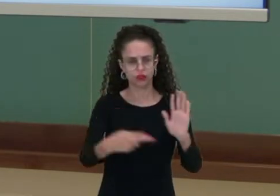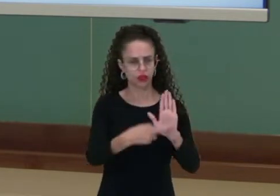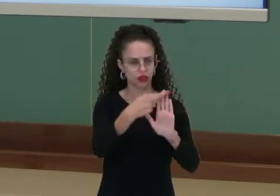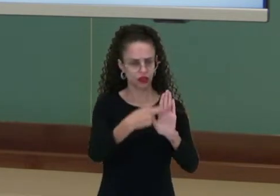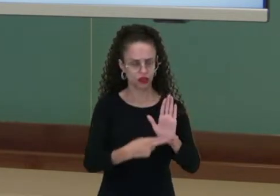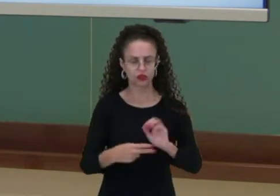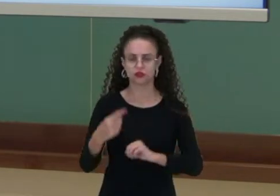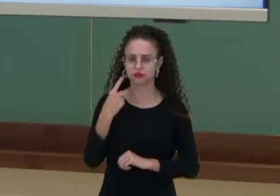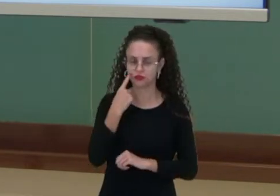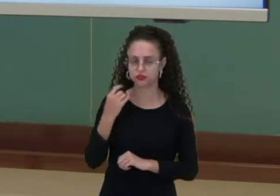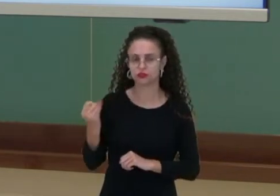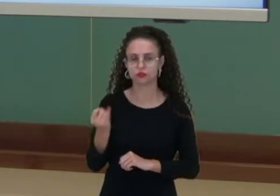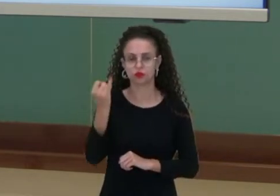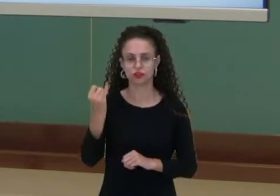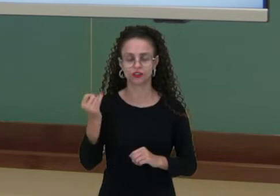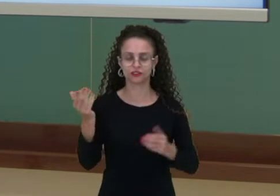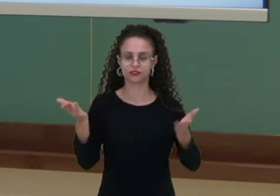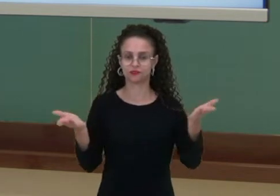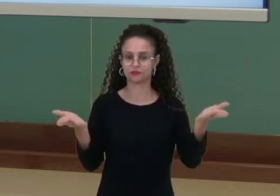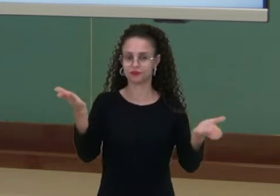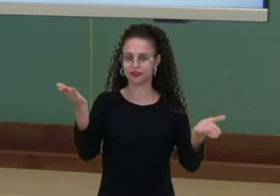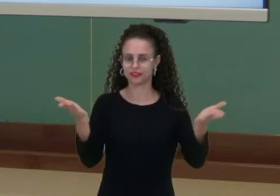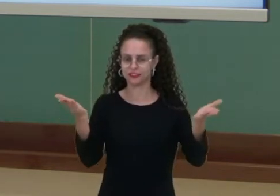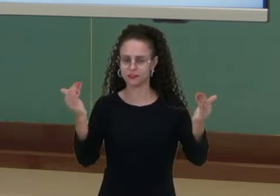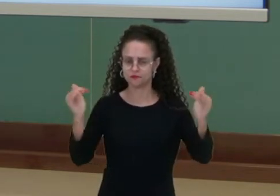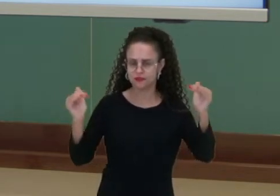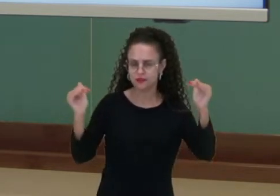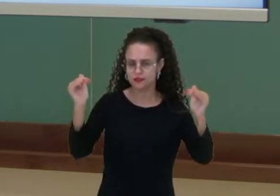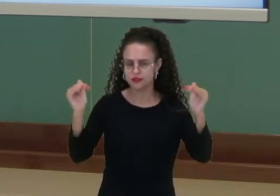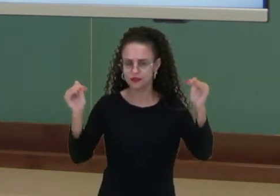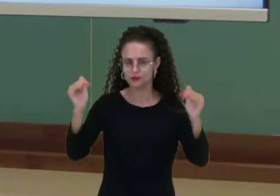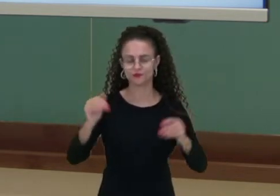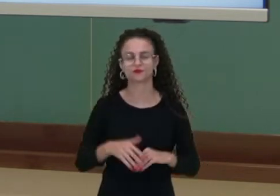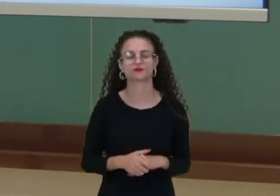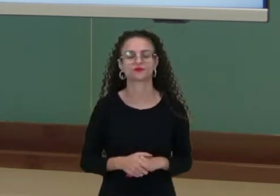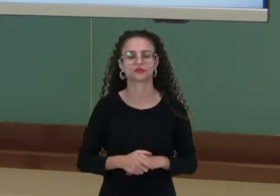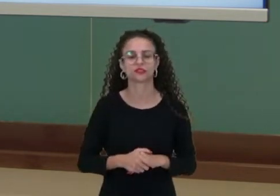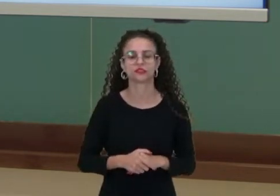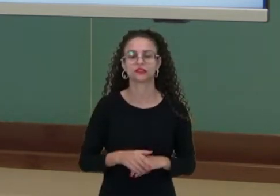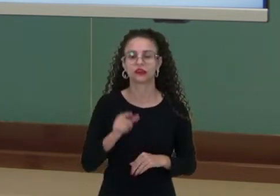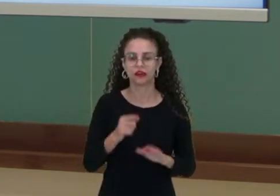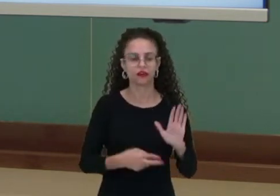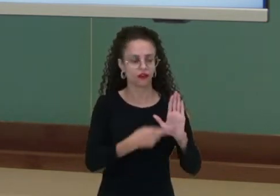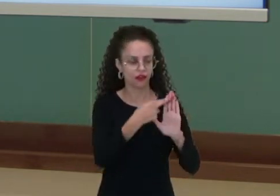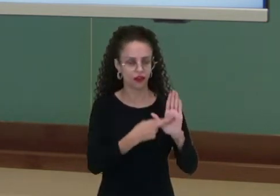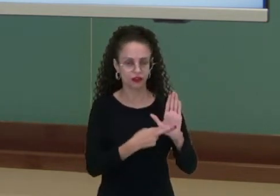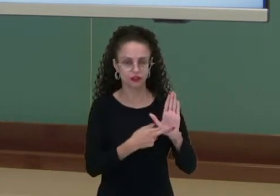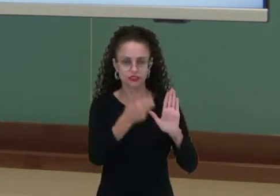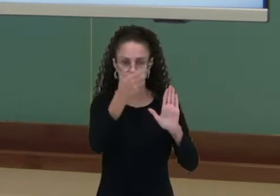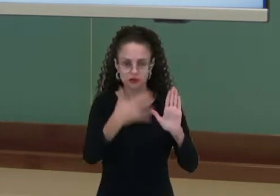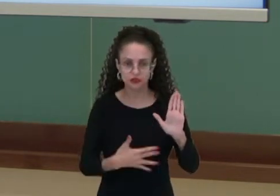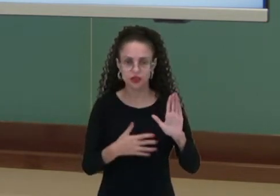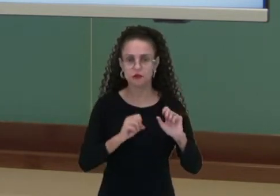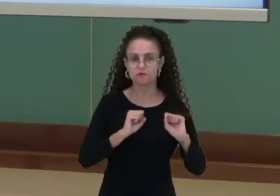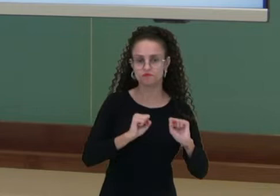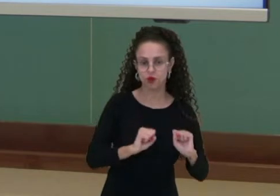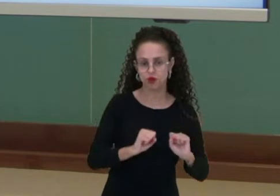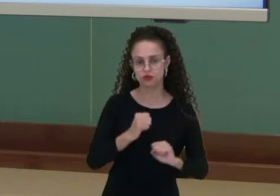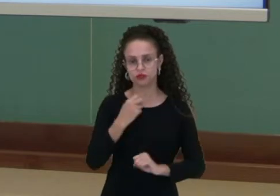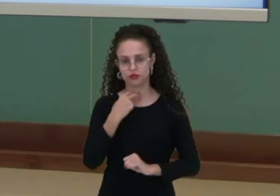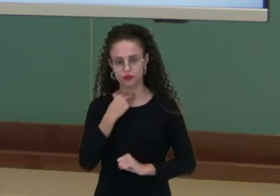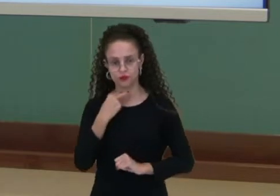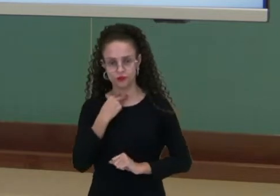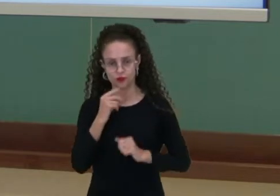importâncias dela, de uma balança, o equilíbrio. São elas que podemos ou não fazer dentro da escola